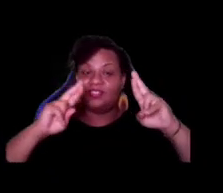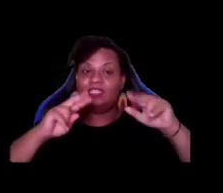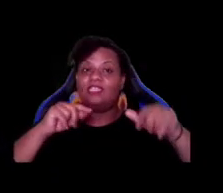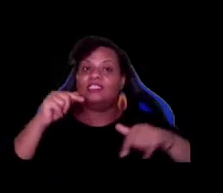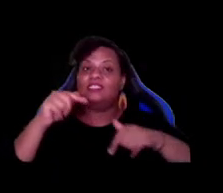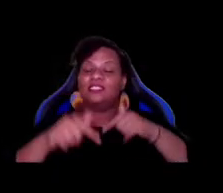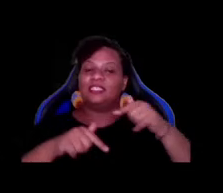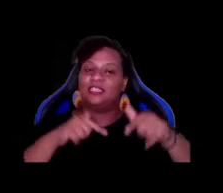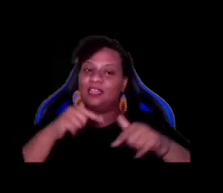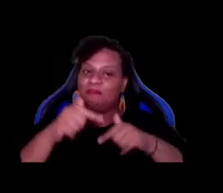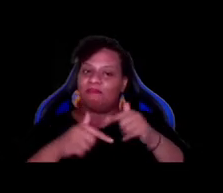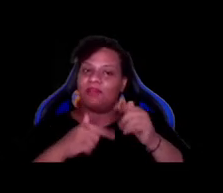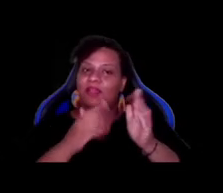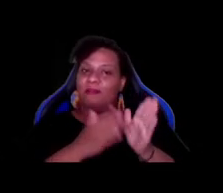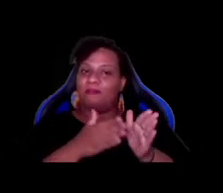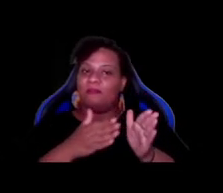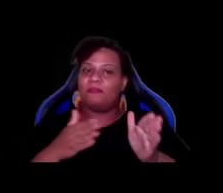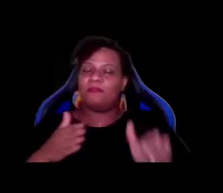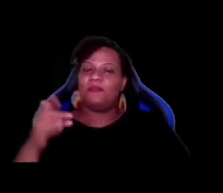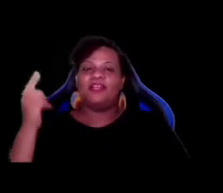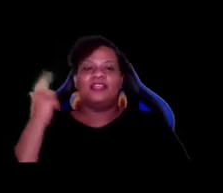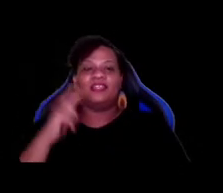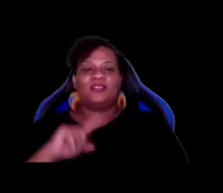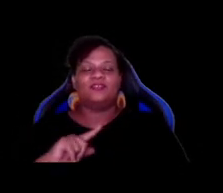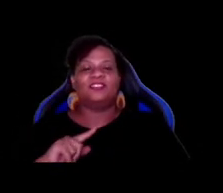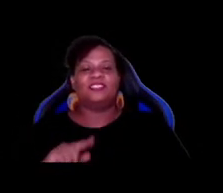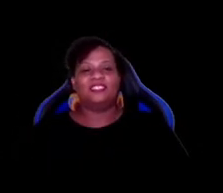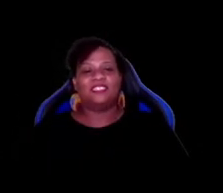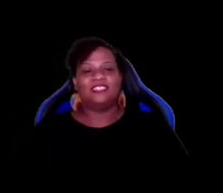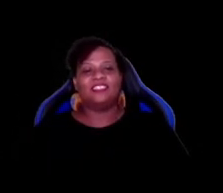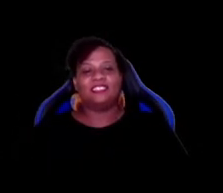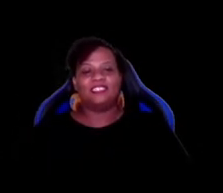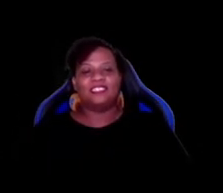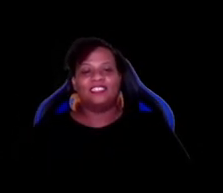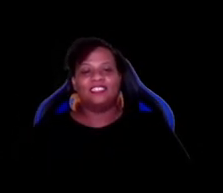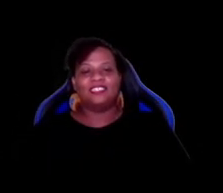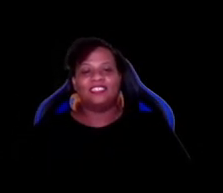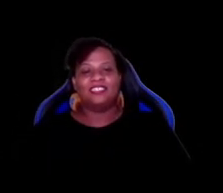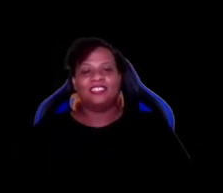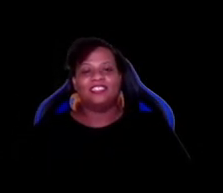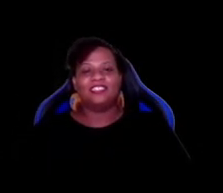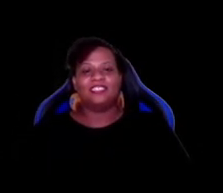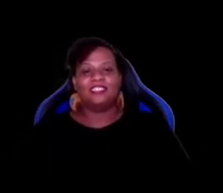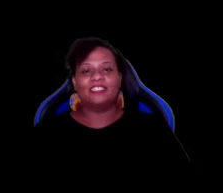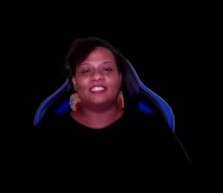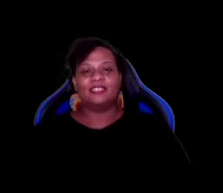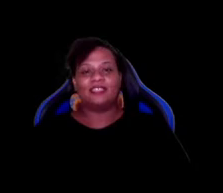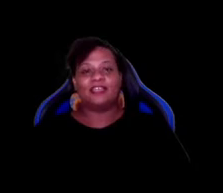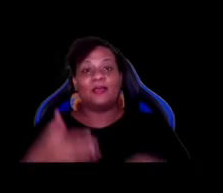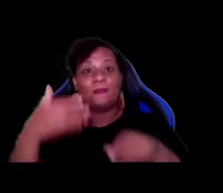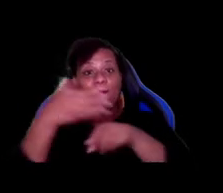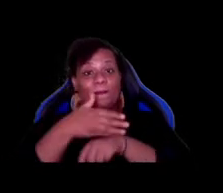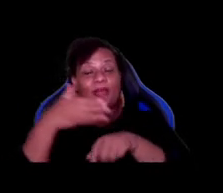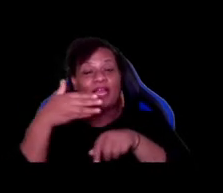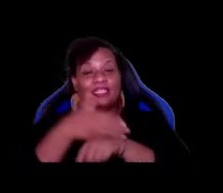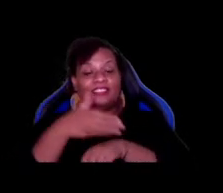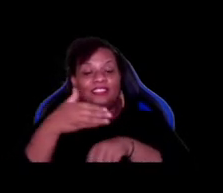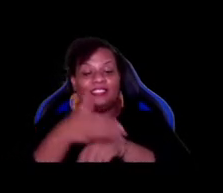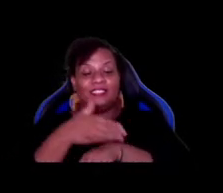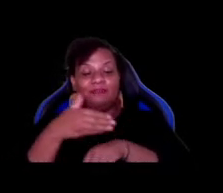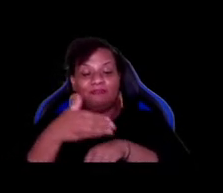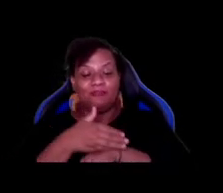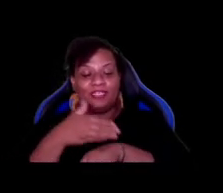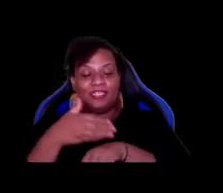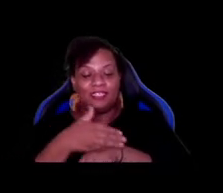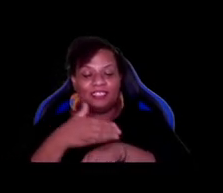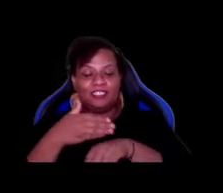ela vem desenvolvendo. Eu acho que está participando, fazendo, né,